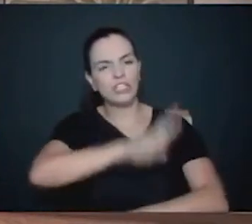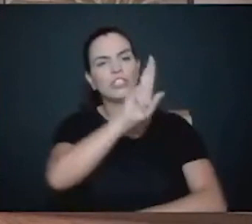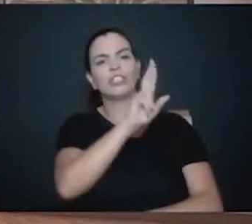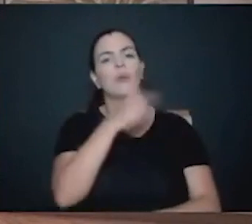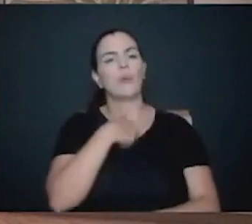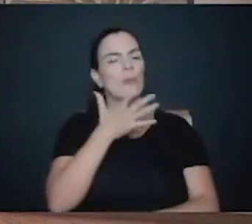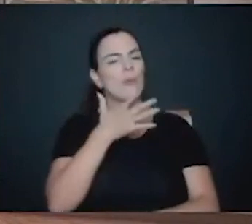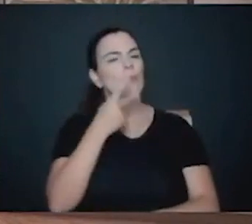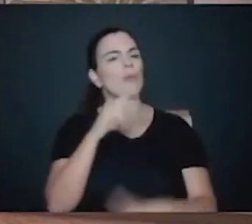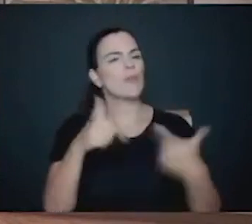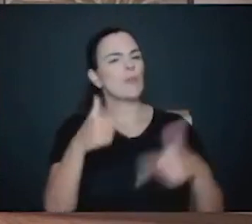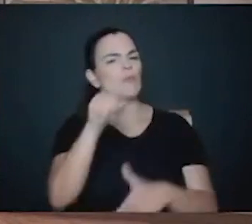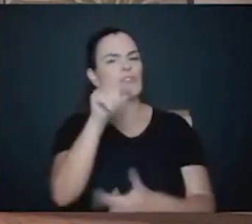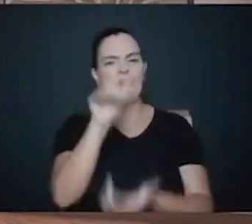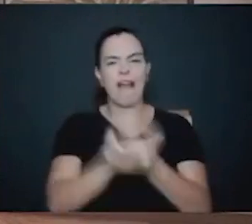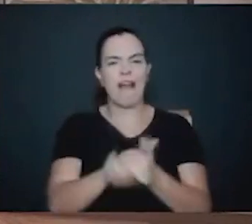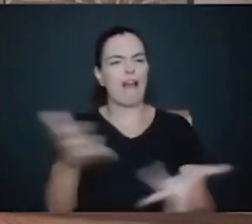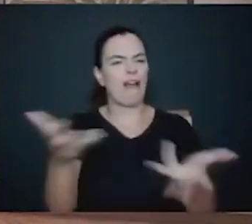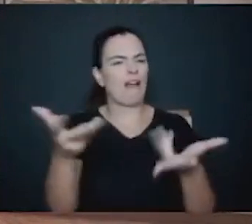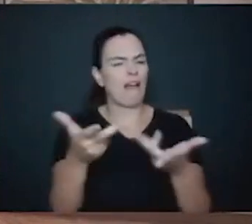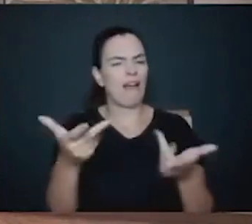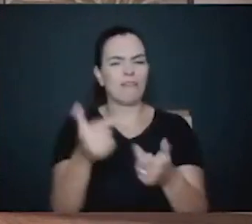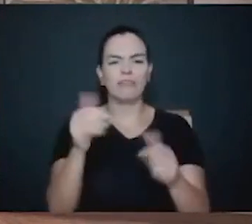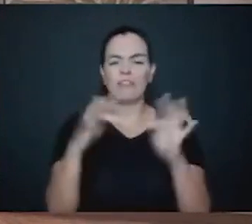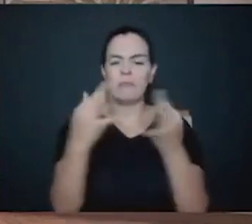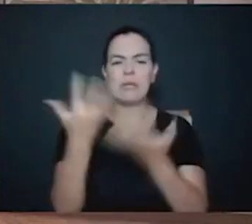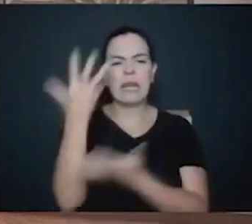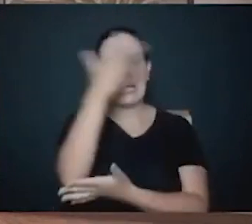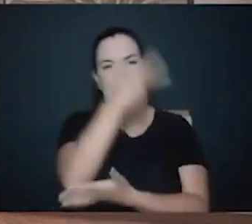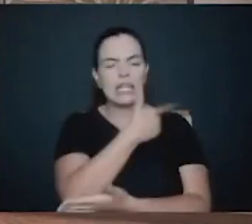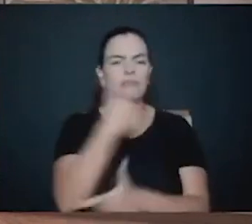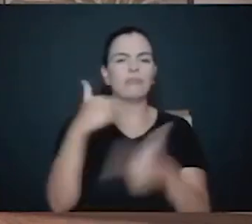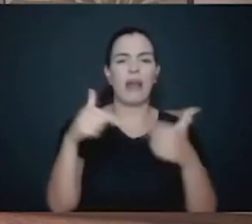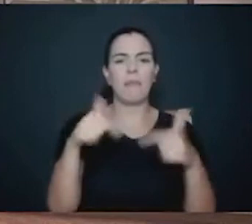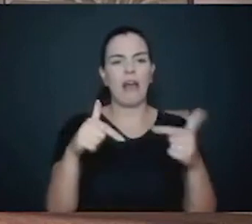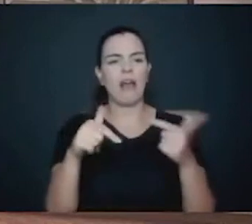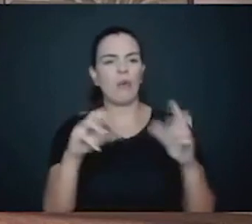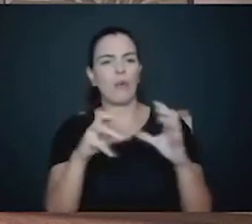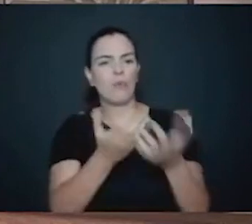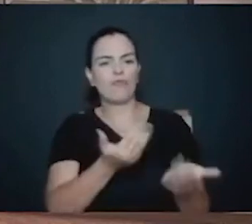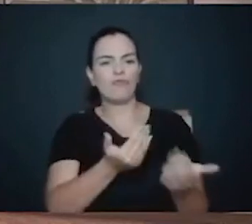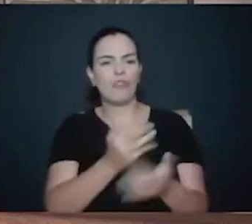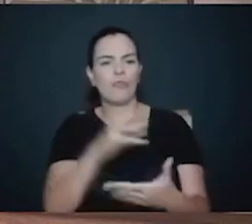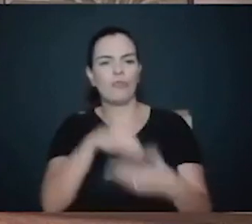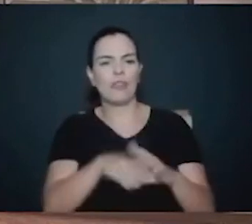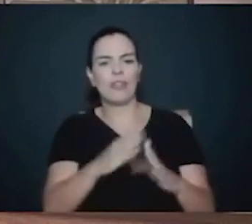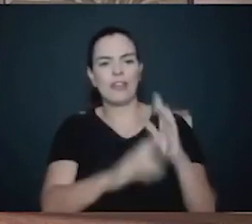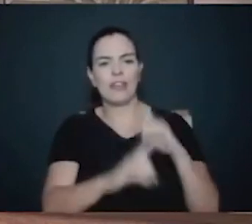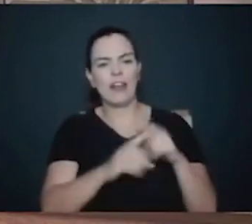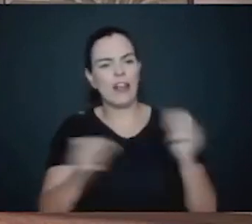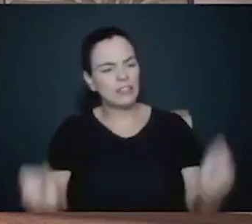bem casado, uma família linda, tem um trabalho lindo com os jovens da igreja, incentiva eles a ter uma vida reta e